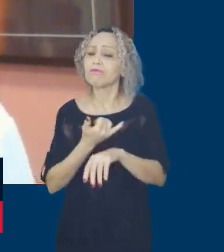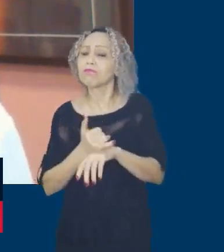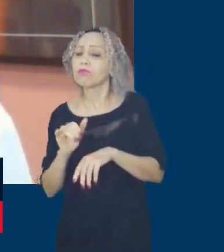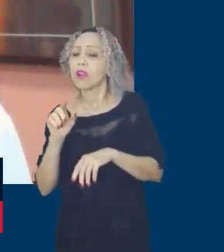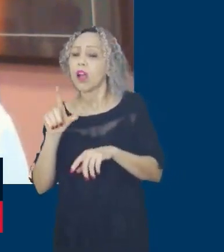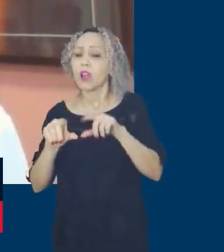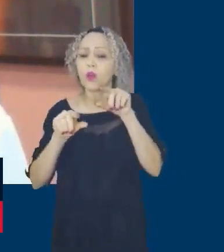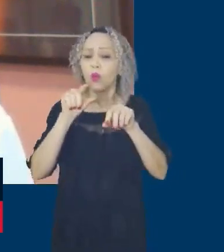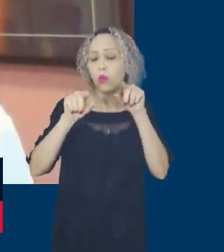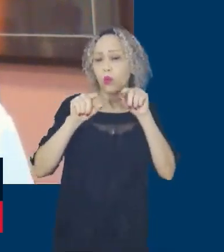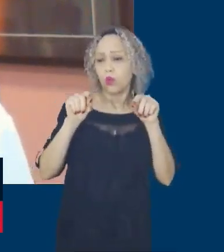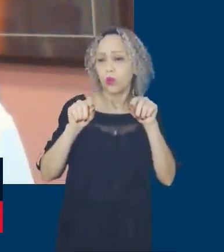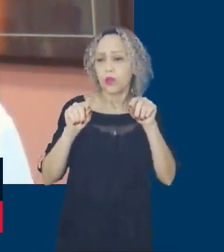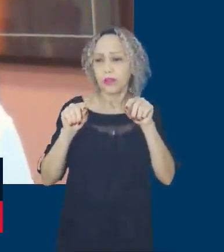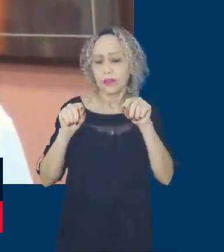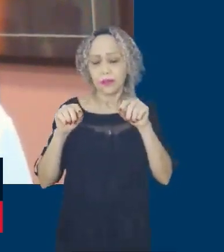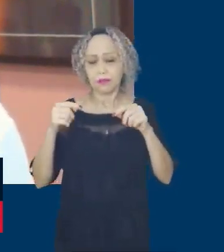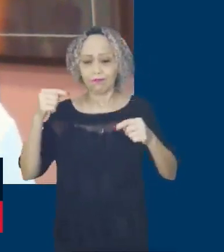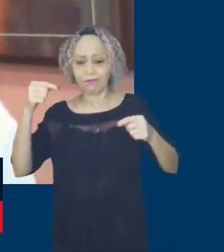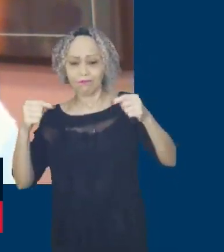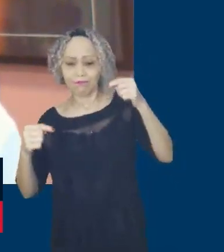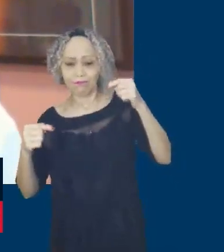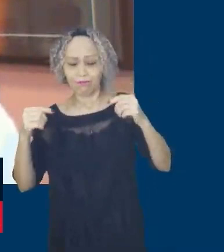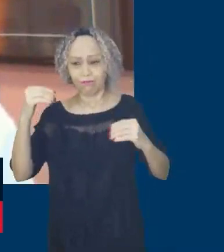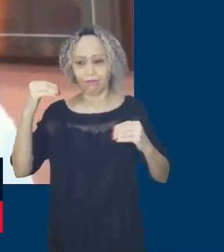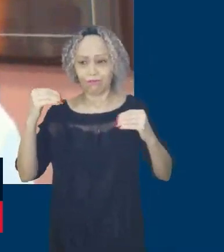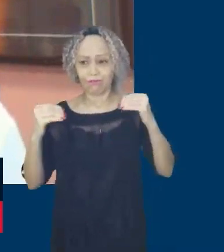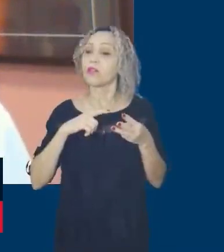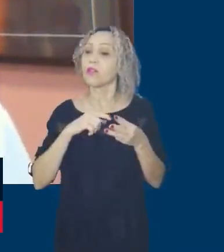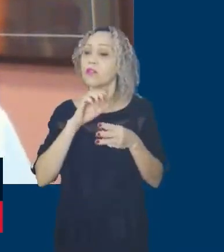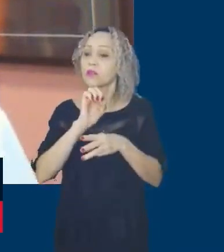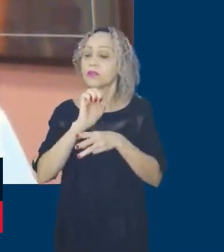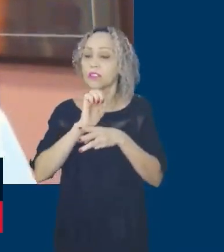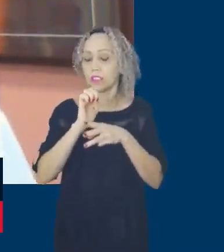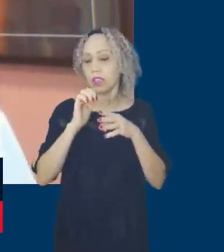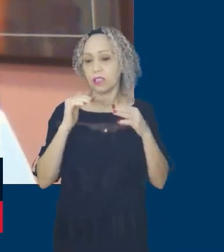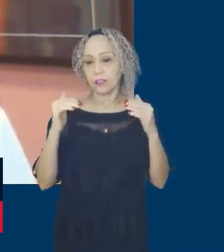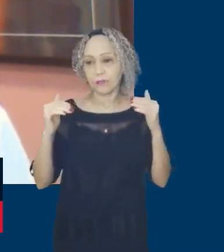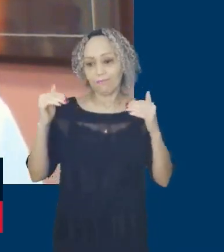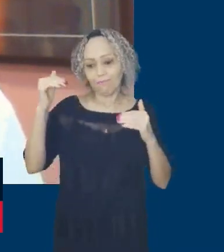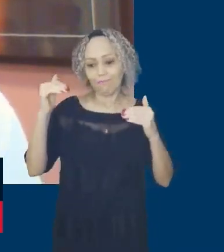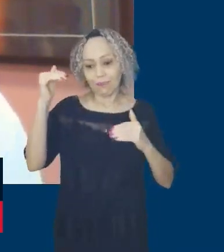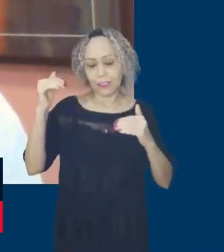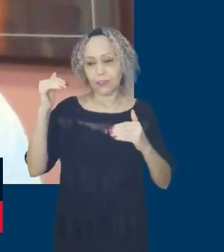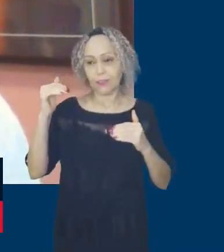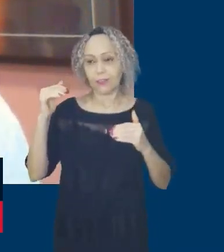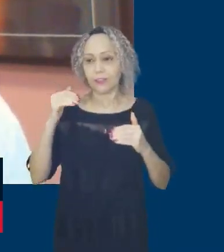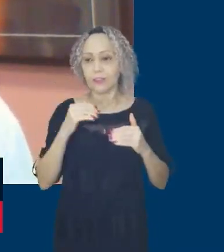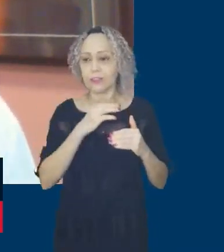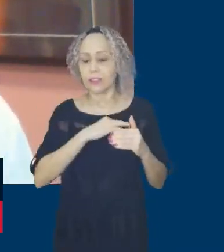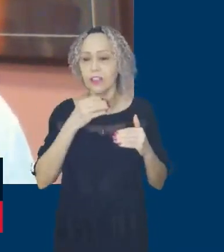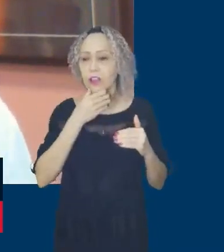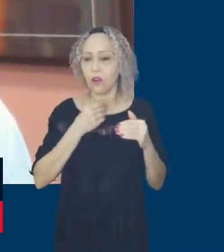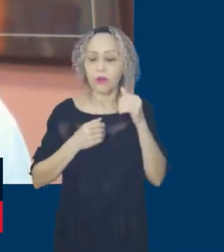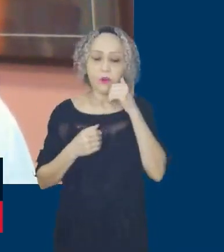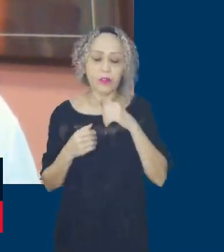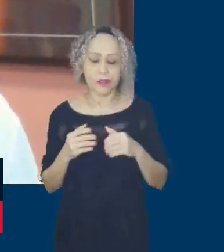critério necessário, condicional para firmar o contrato. Porque entendemos que não